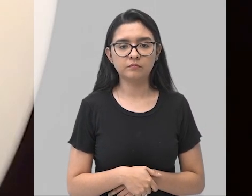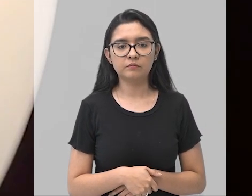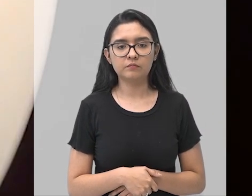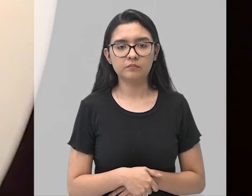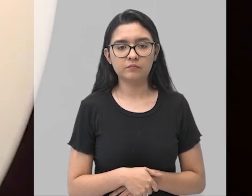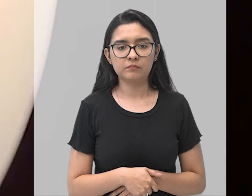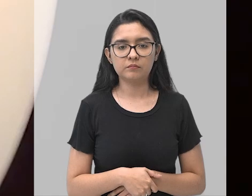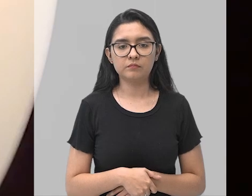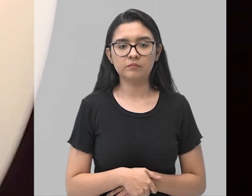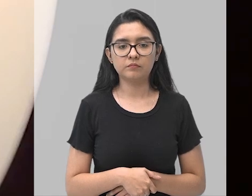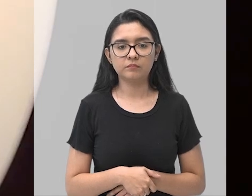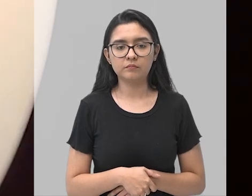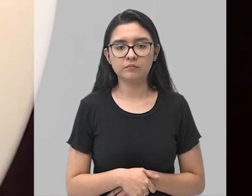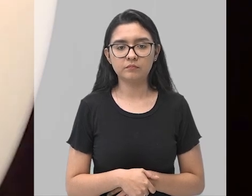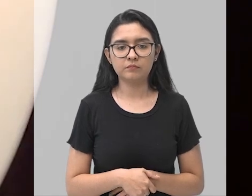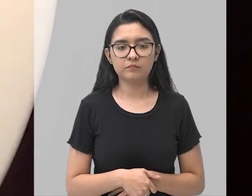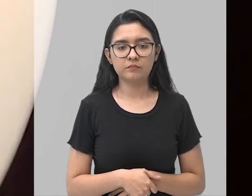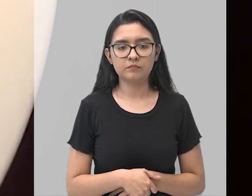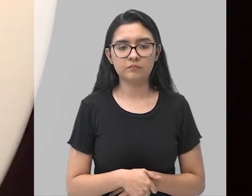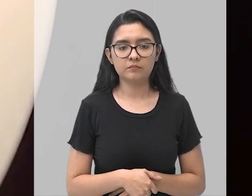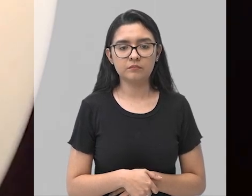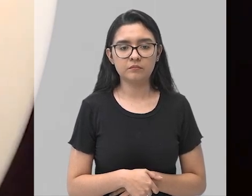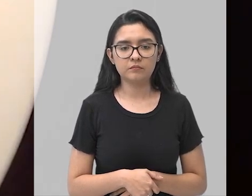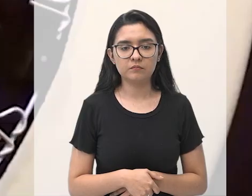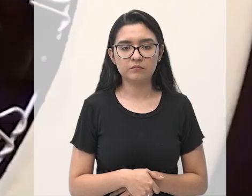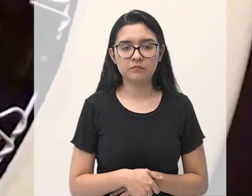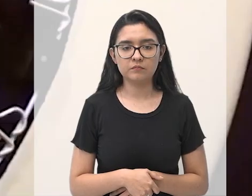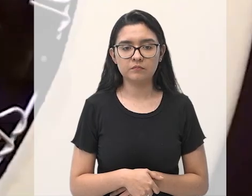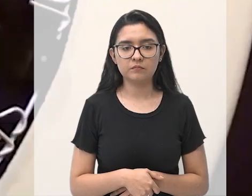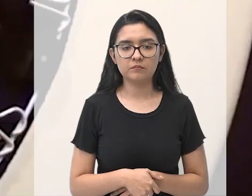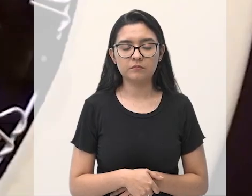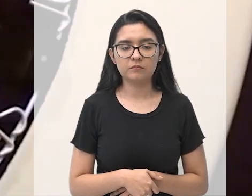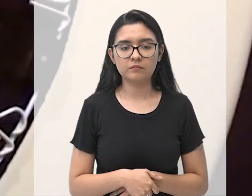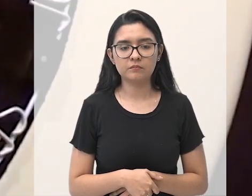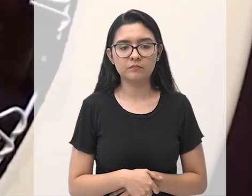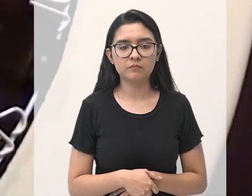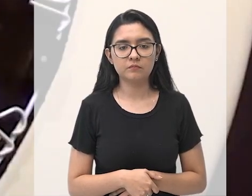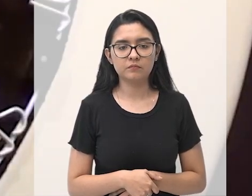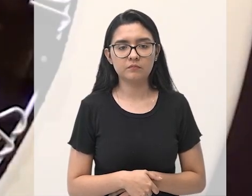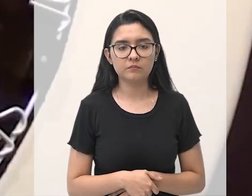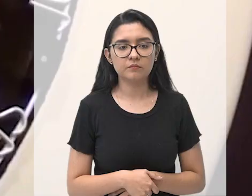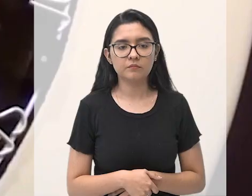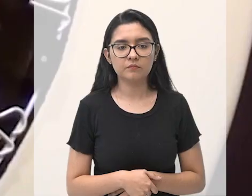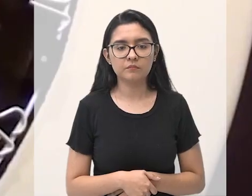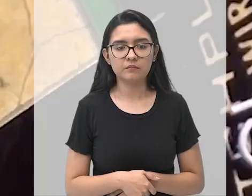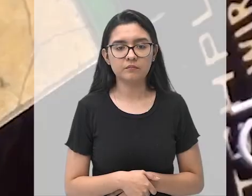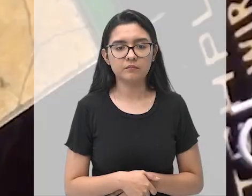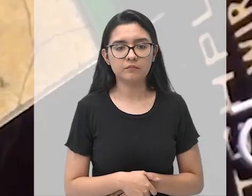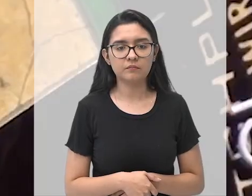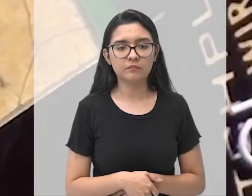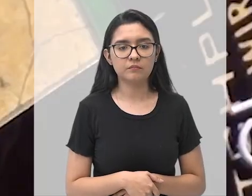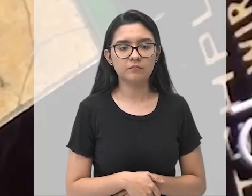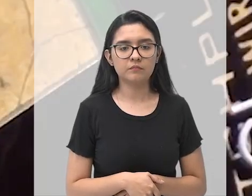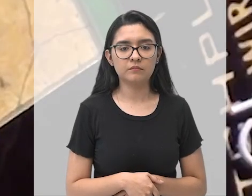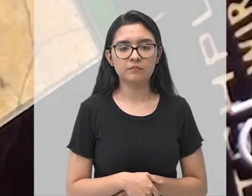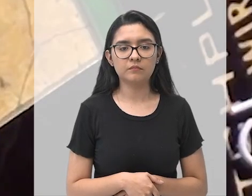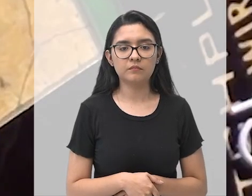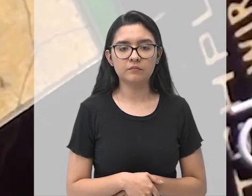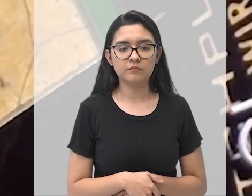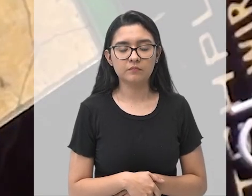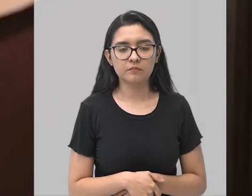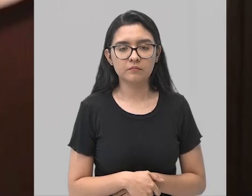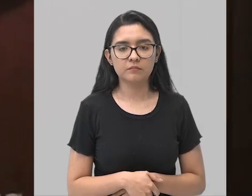na frente, né, lá no início da nossa aula, vocês viram que cada um deles é um esporte, é diferente um